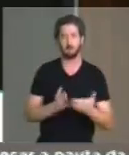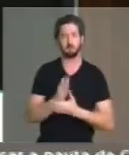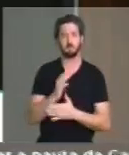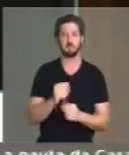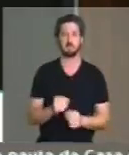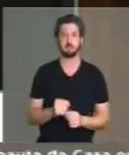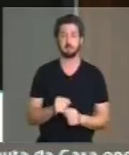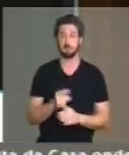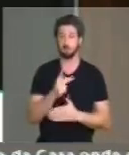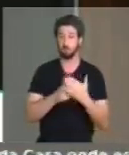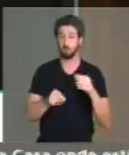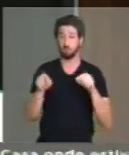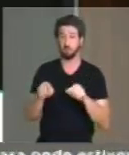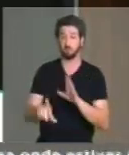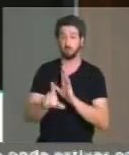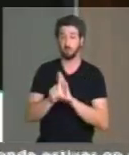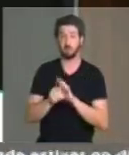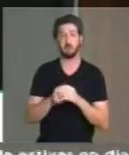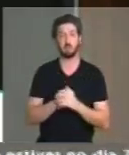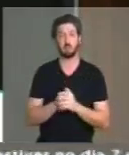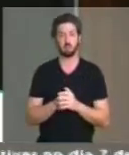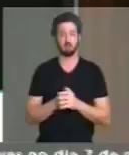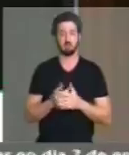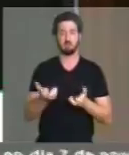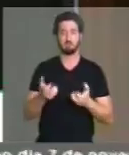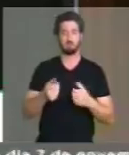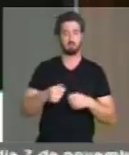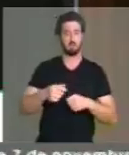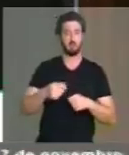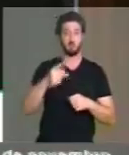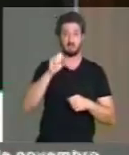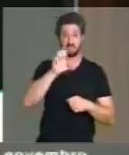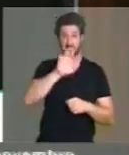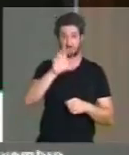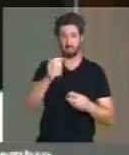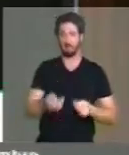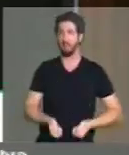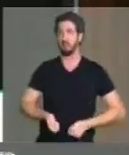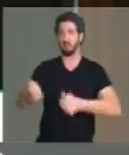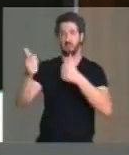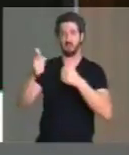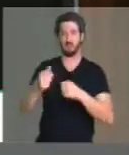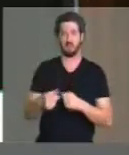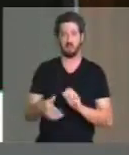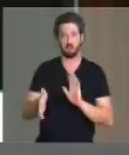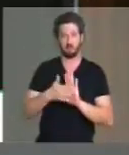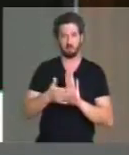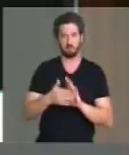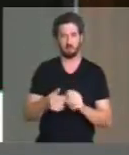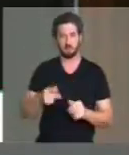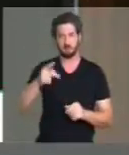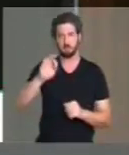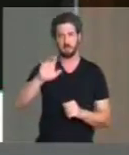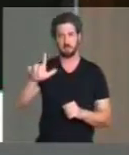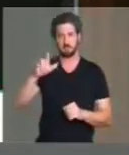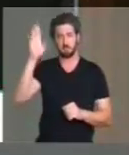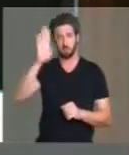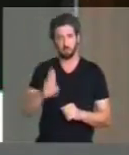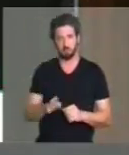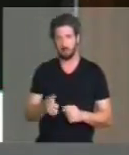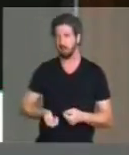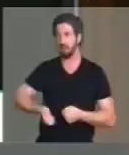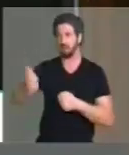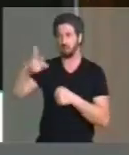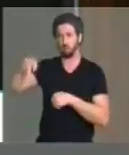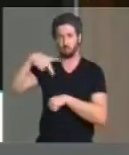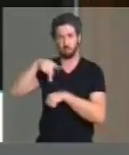aprovação desse projeto de lei entreguista do senhor Serra, que vai entregar, propõe entregar a maior riqueza